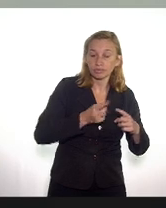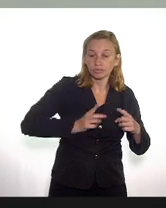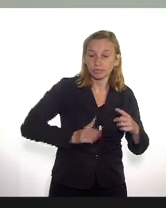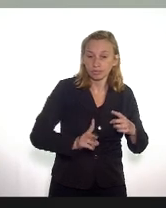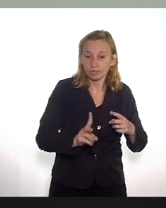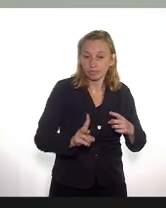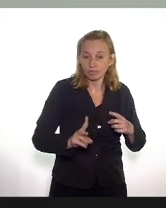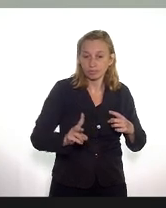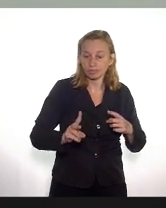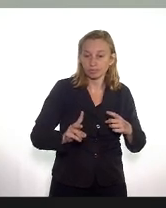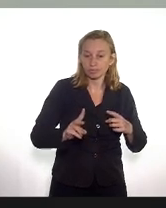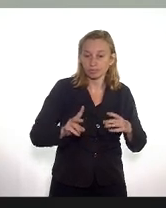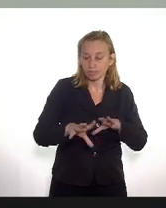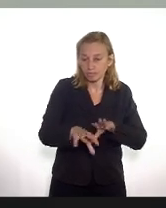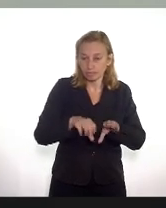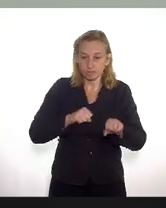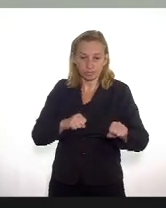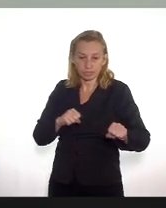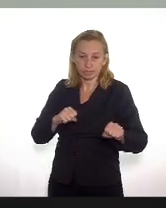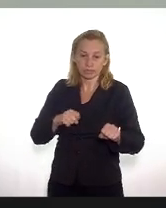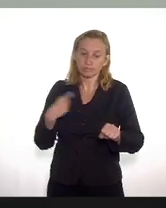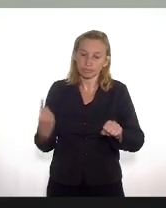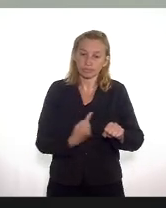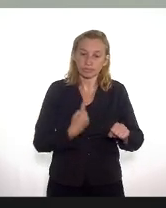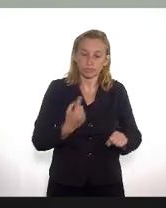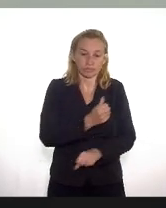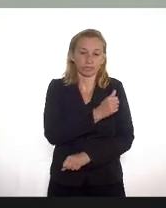a excelência na formação dos nossos